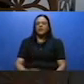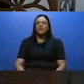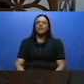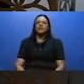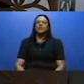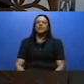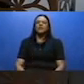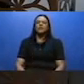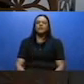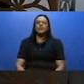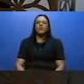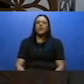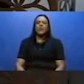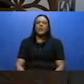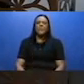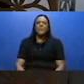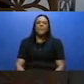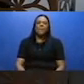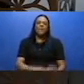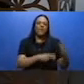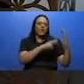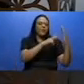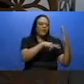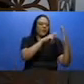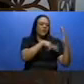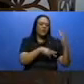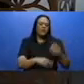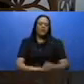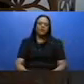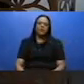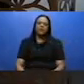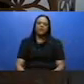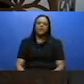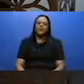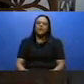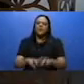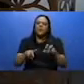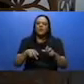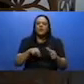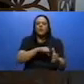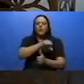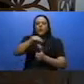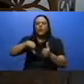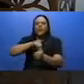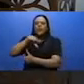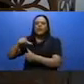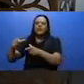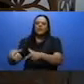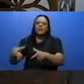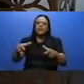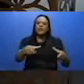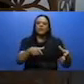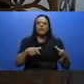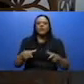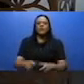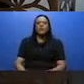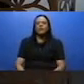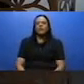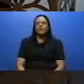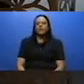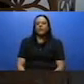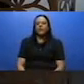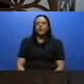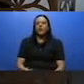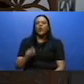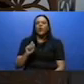Vamos à leitura? Você percebeu quantas mudanças ocorreram nas aldeias? Associada a todas elas, houve o